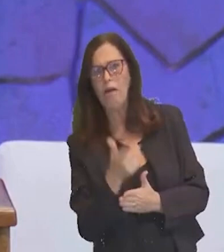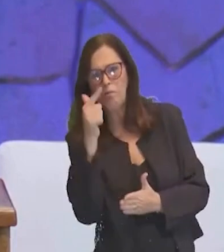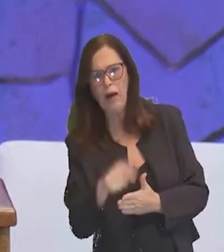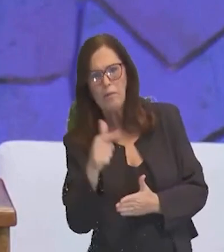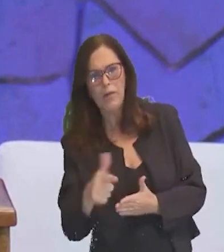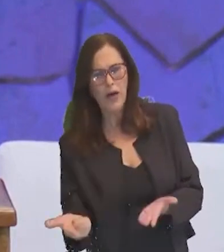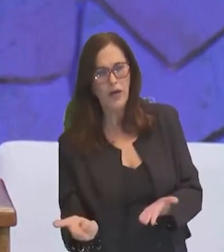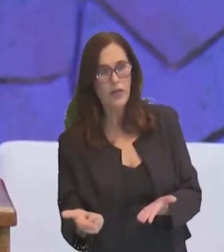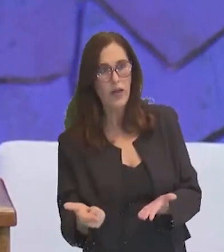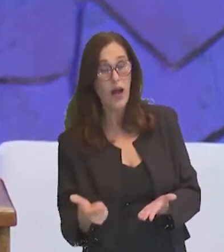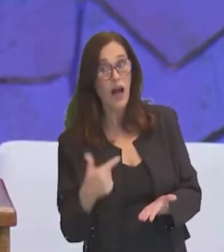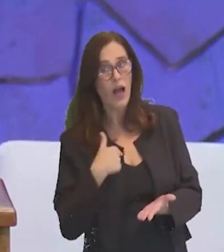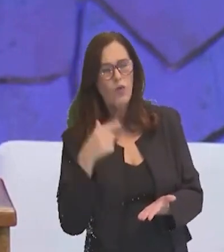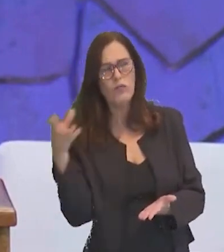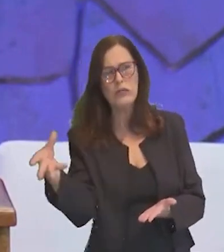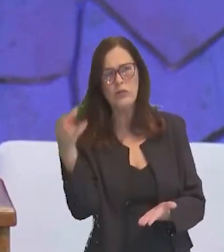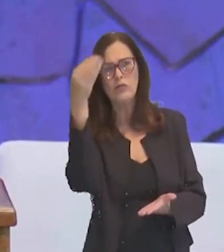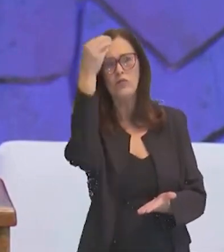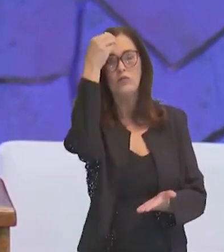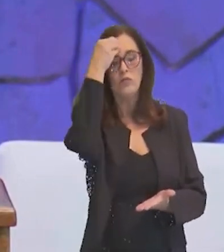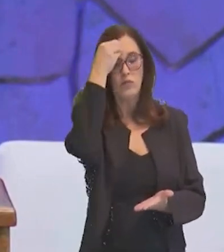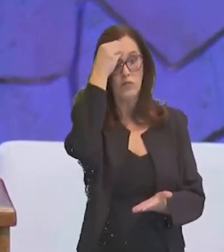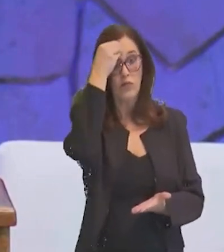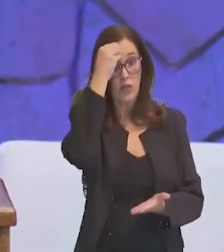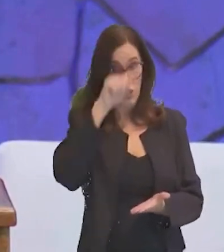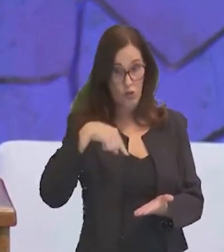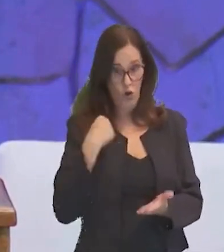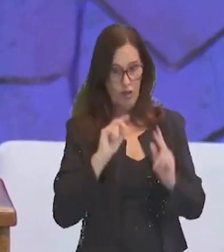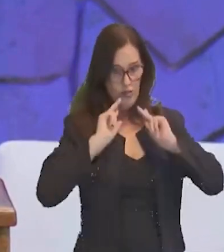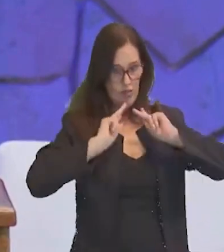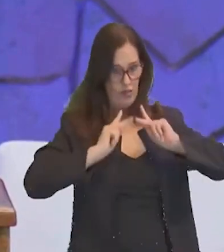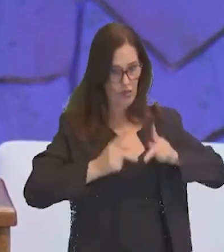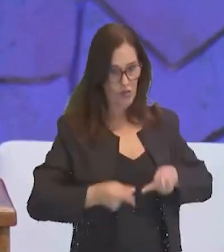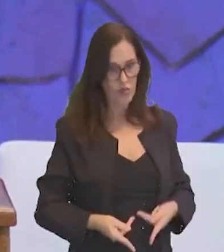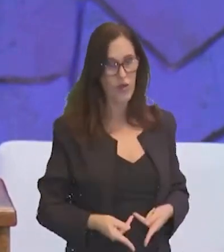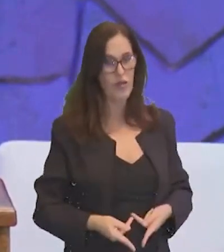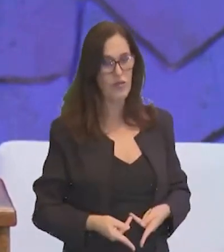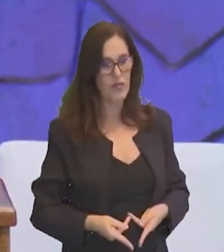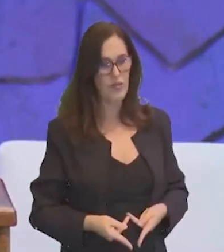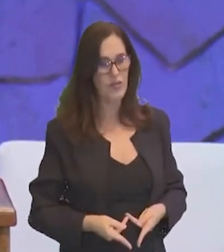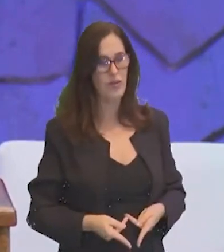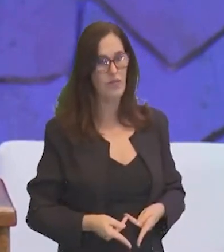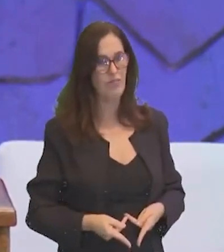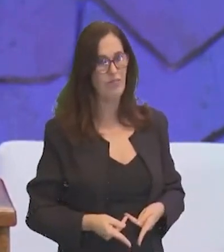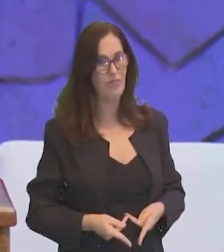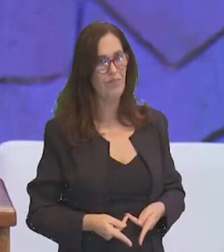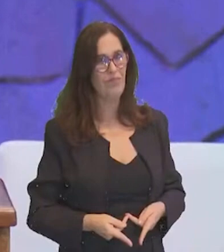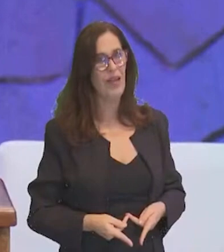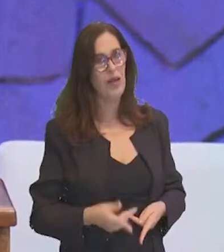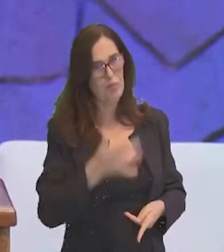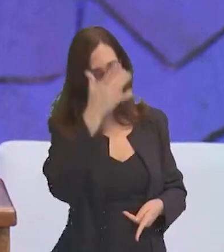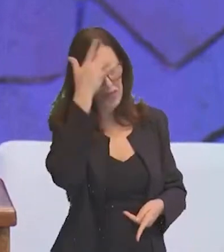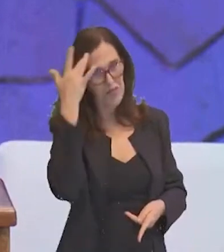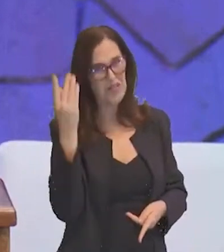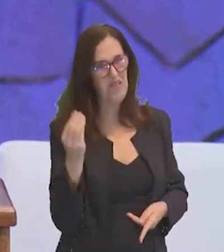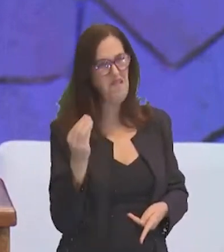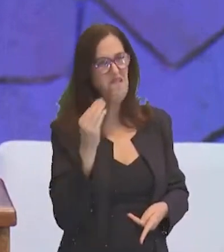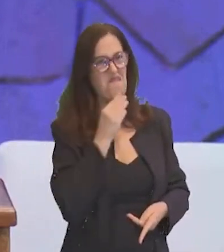Chego a entender que nós, como seres humanos, somos seres falhos,